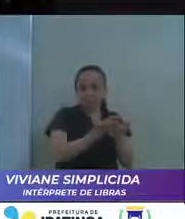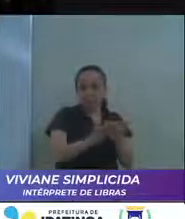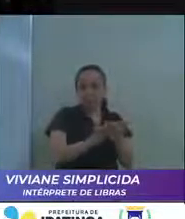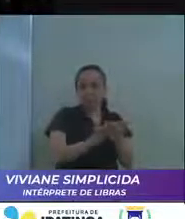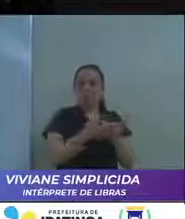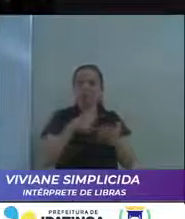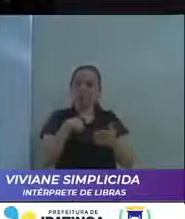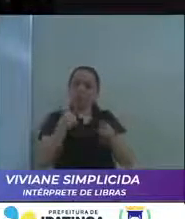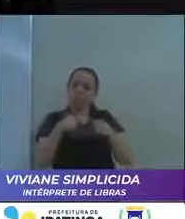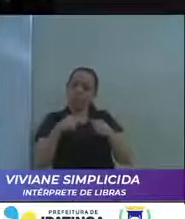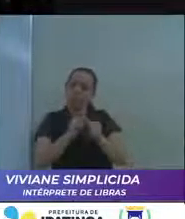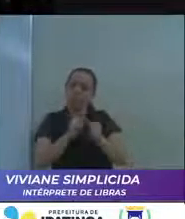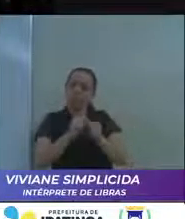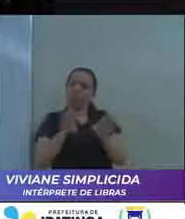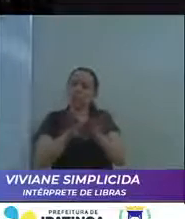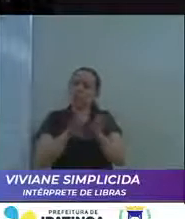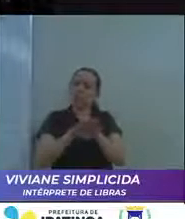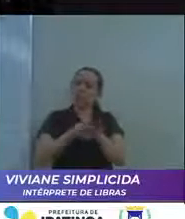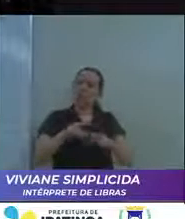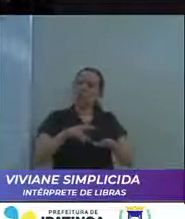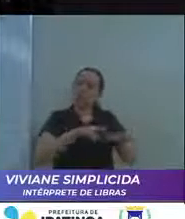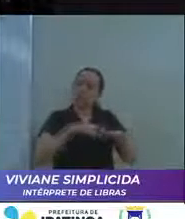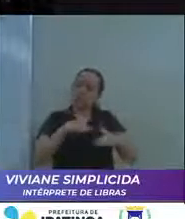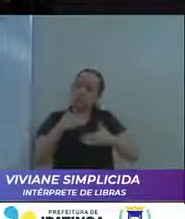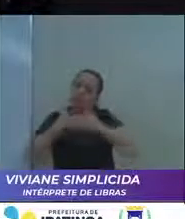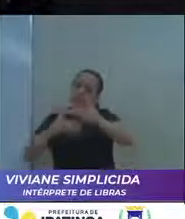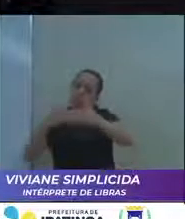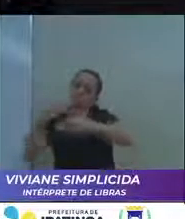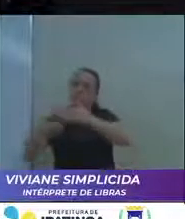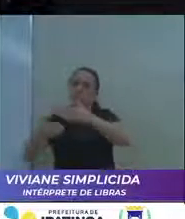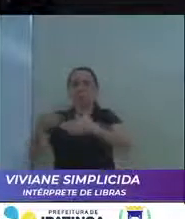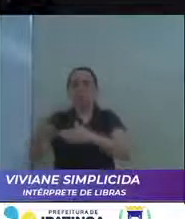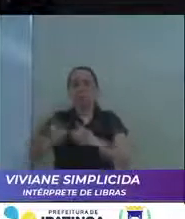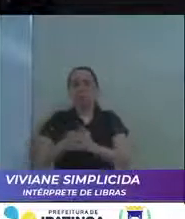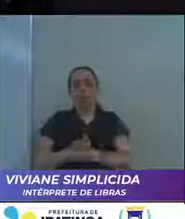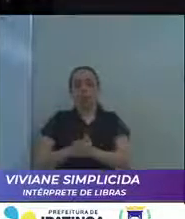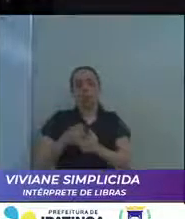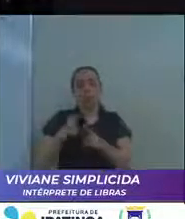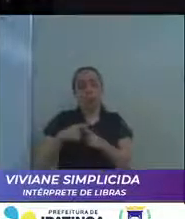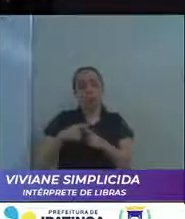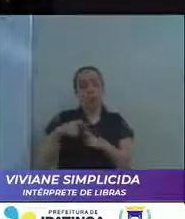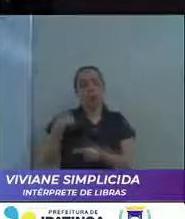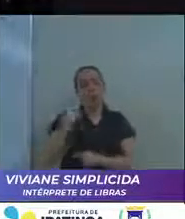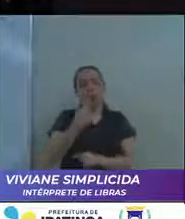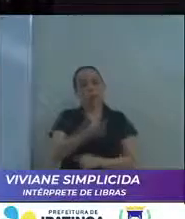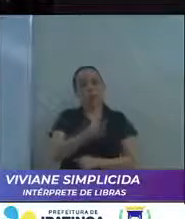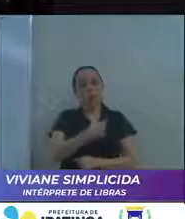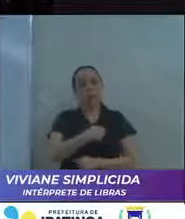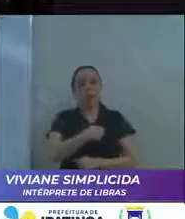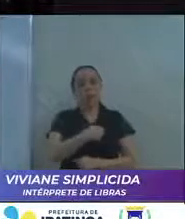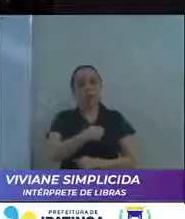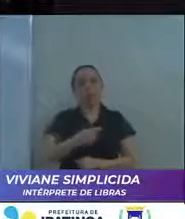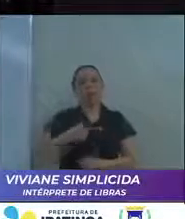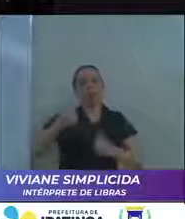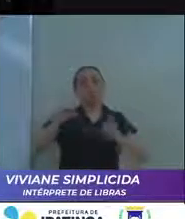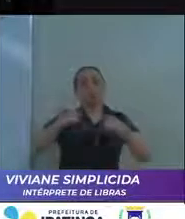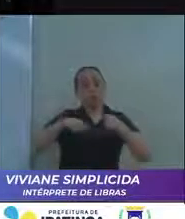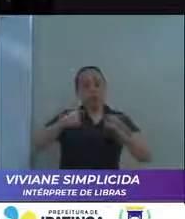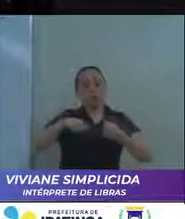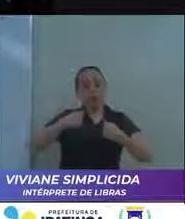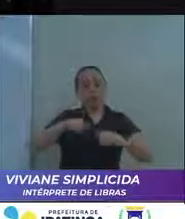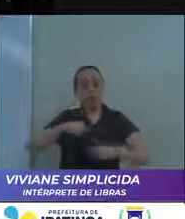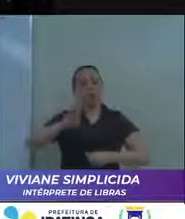um hábito, né? Por quê? Porque a gente é considerado atleta da voz, né? Nós somos